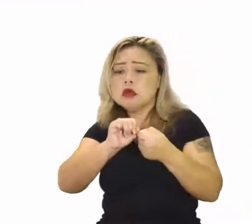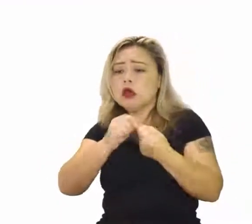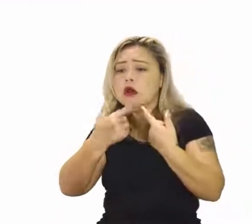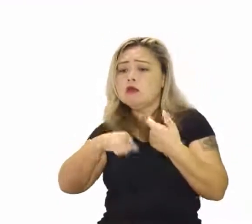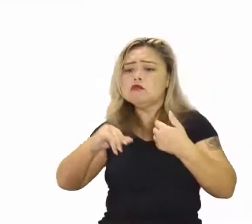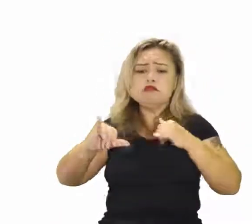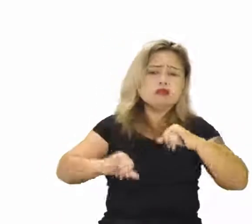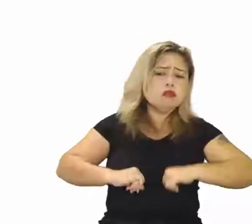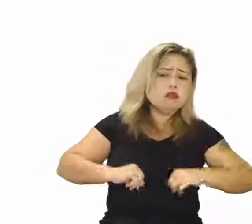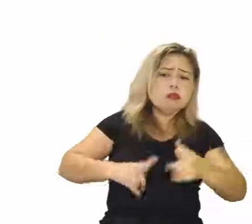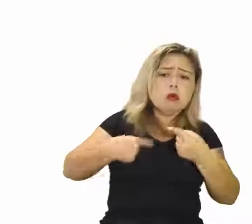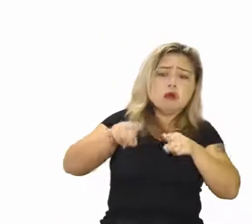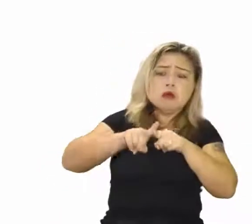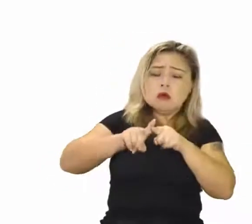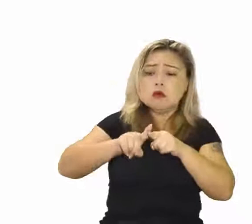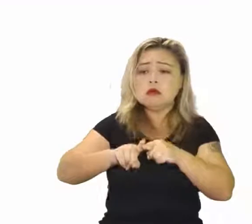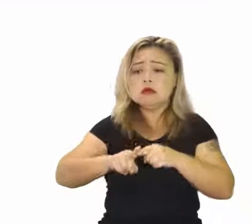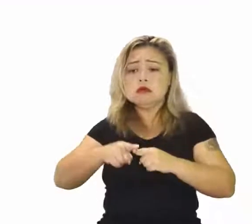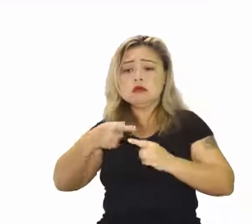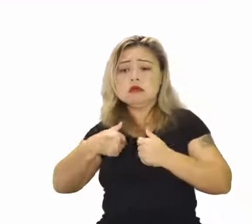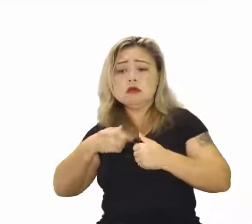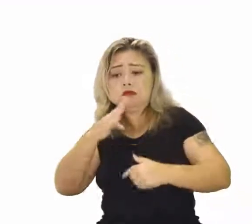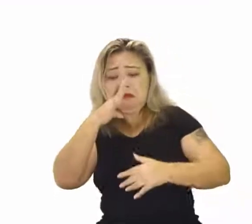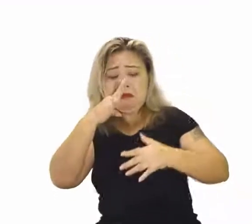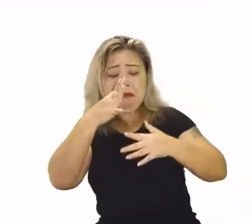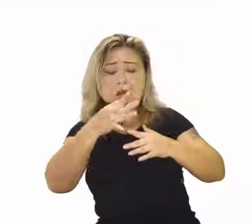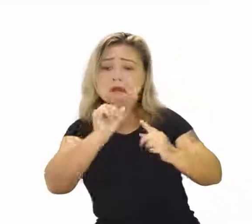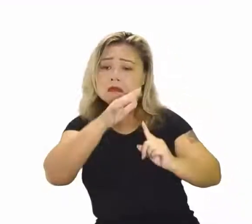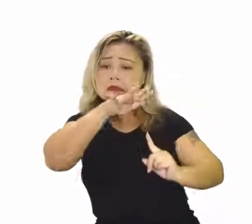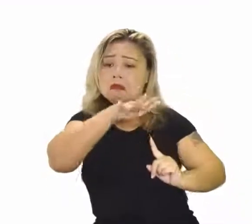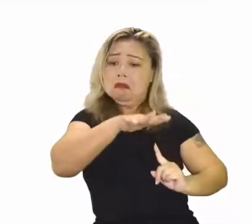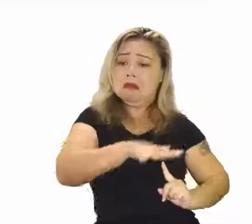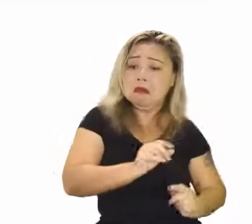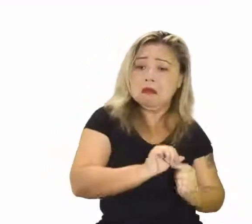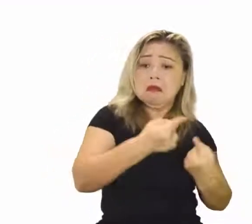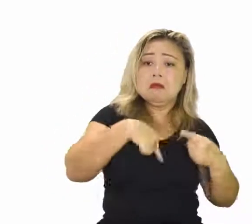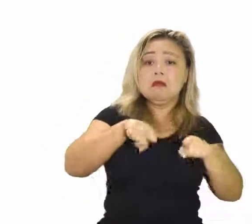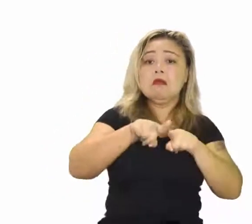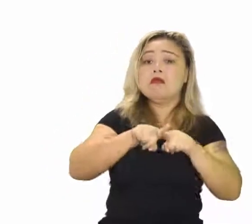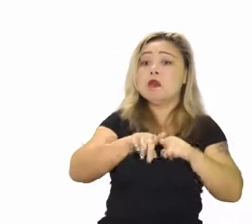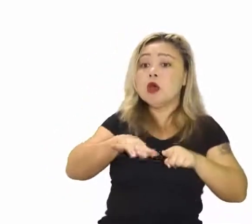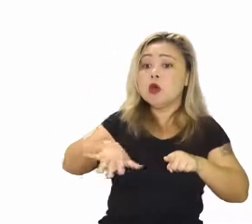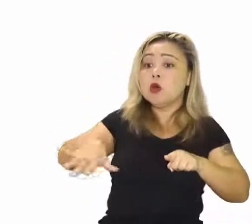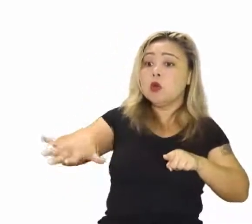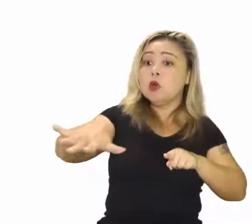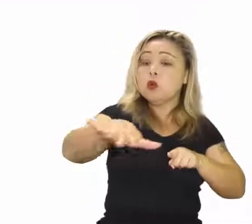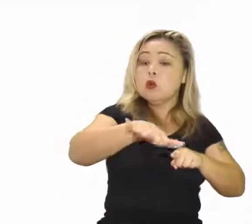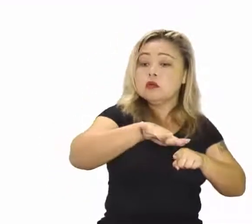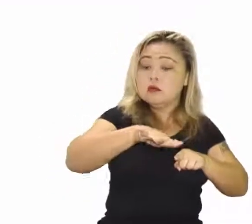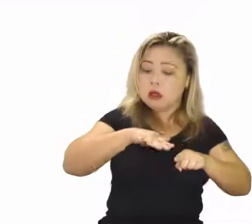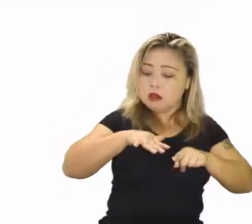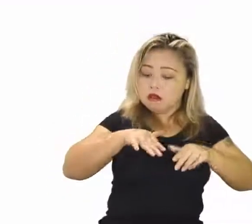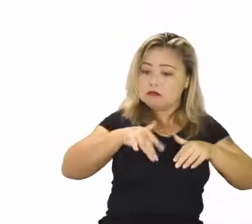humilhação. No campo de extermínio, era conduzido à morte,